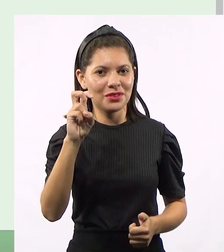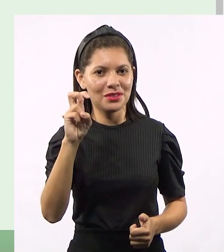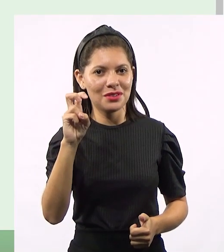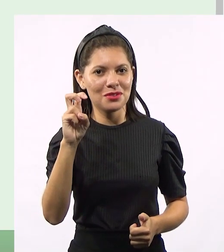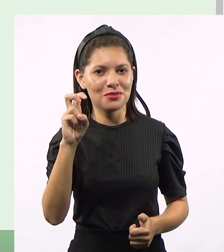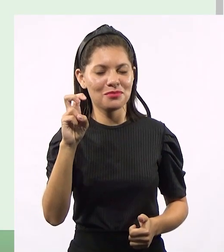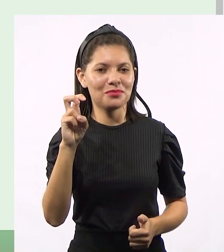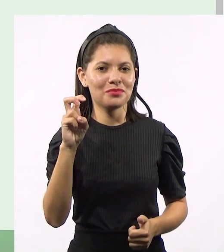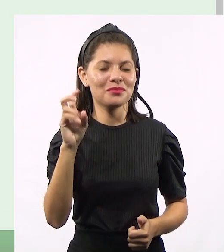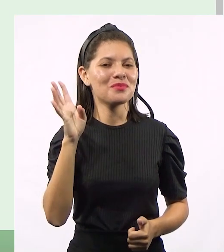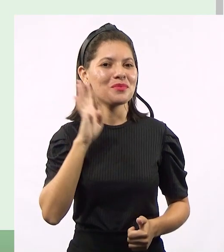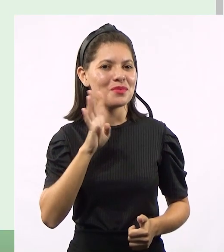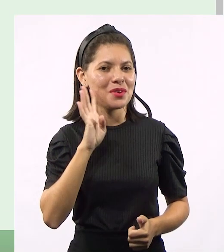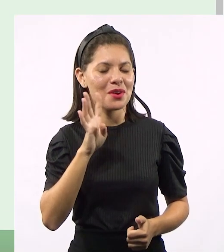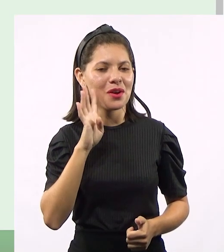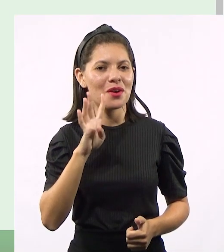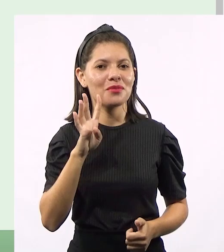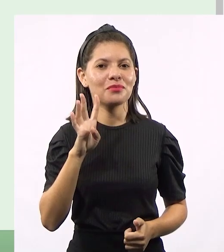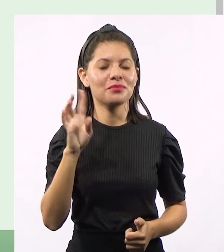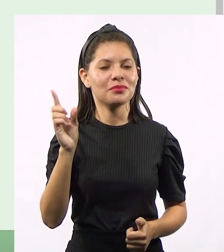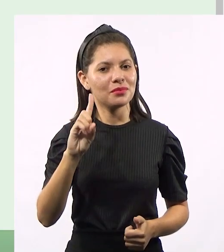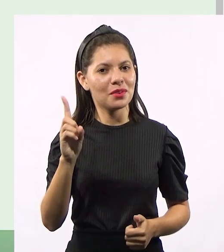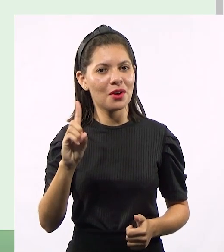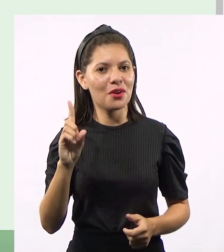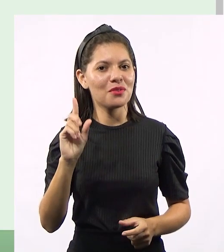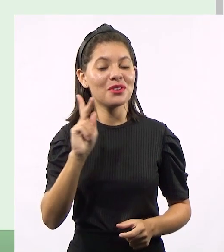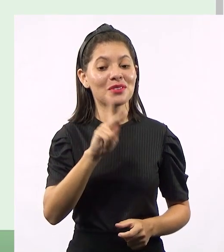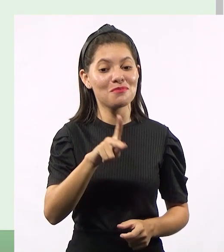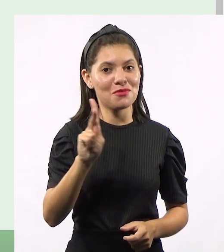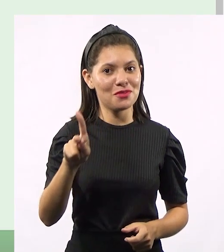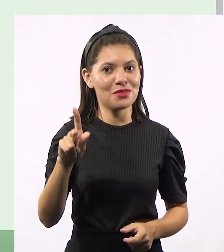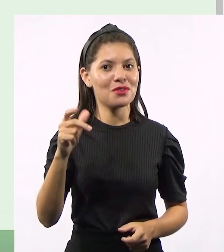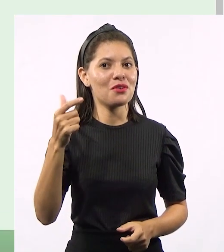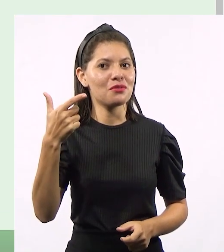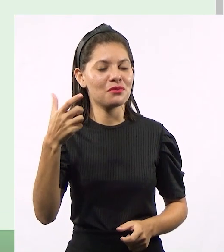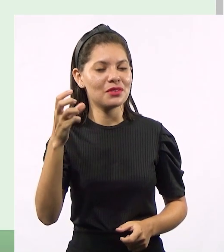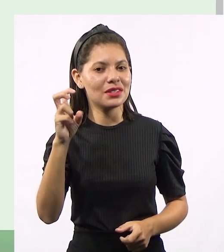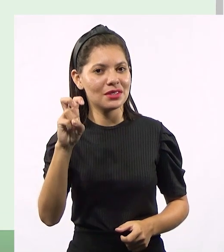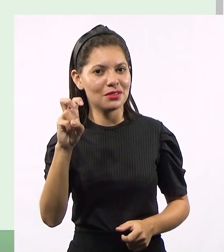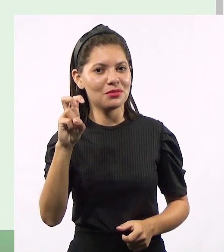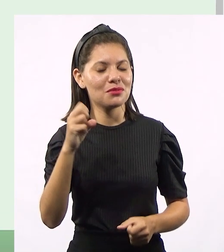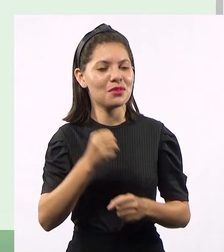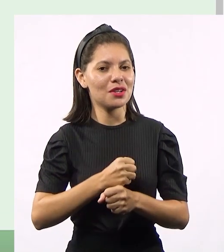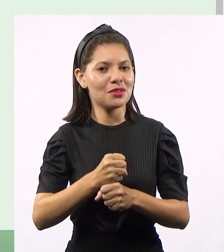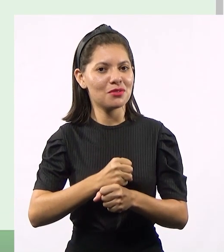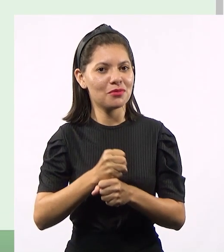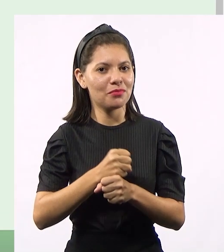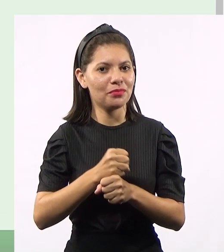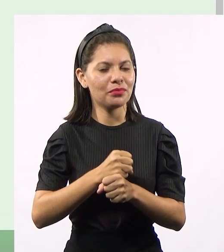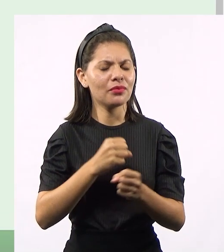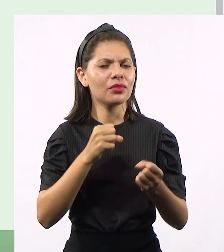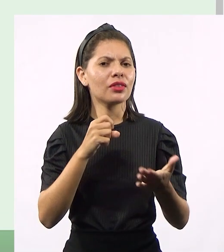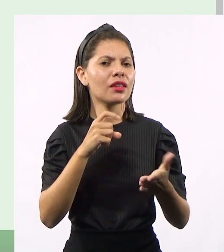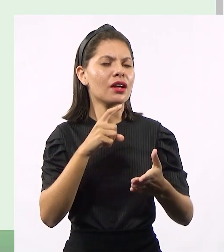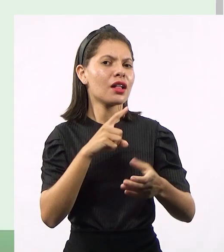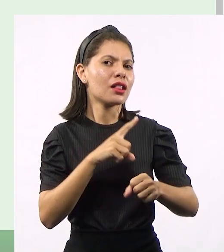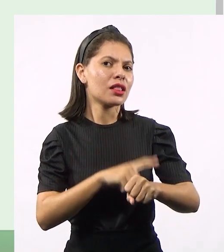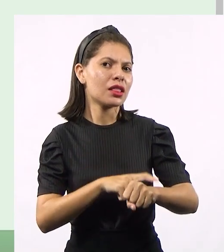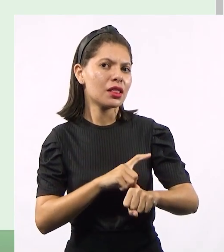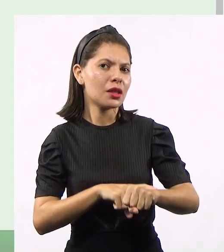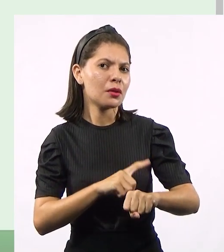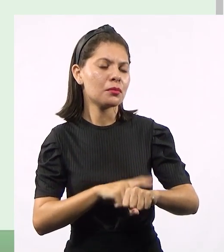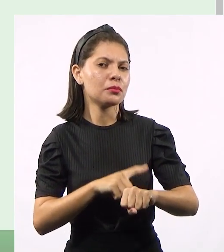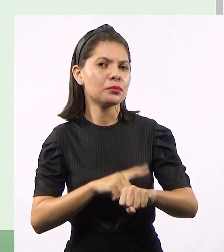dera. 25 anos quase de docente. E aí vem qual turno de trabalho? Ah, eu